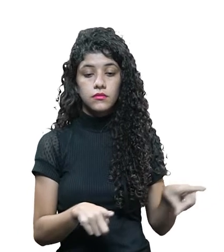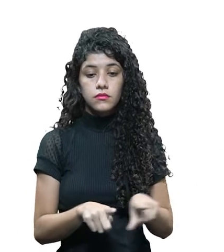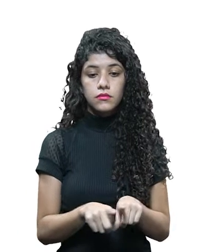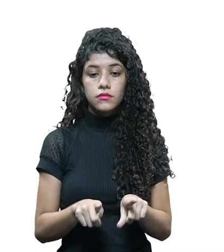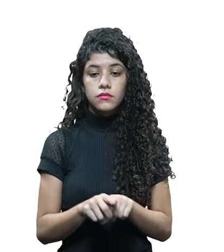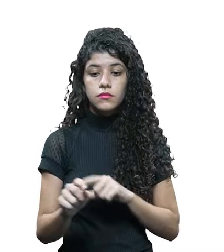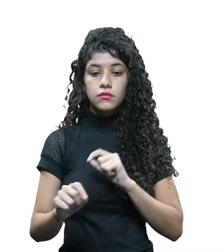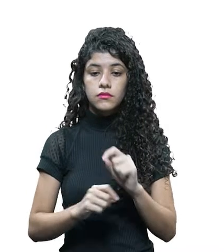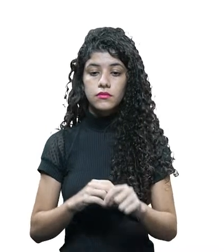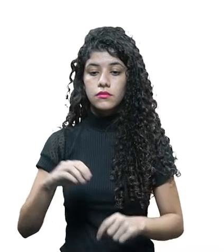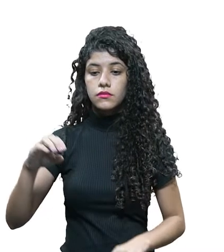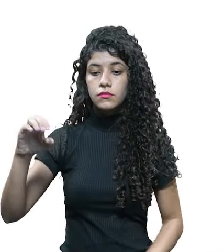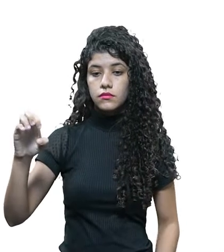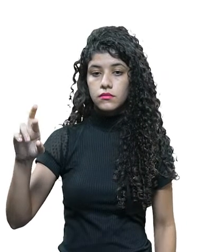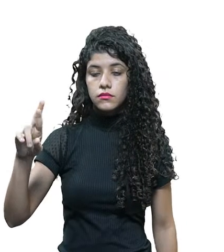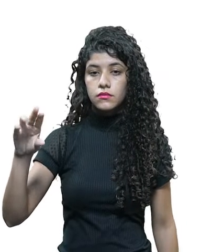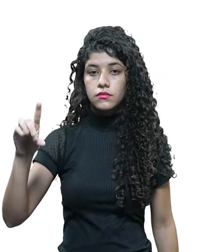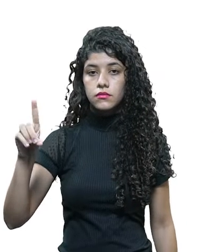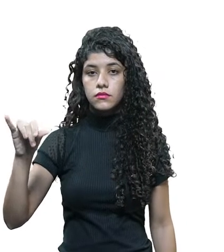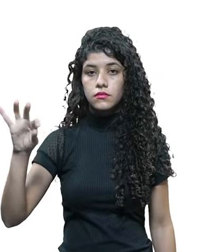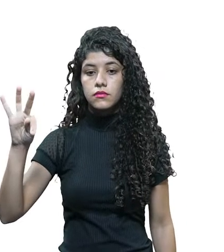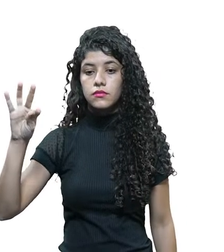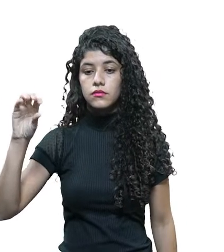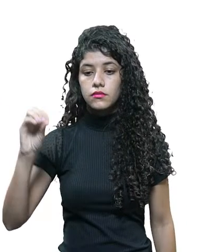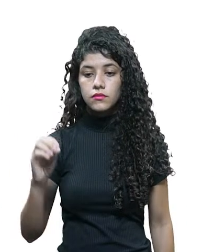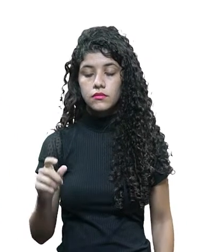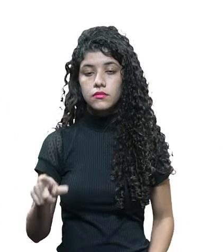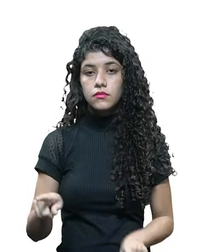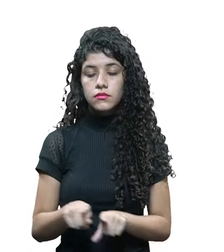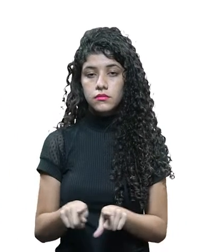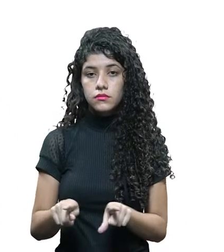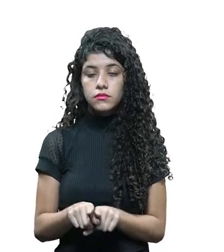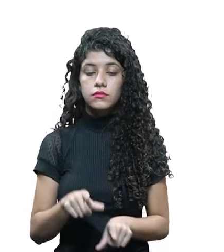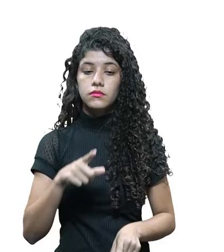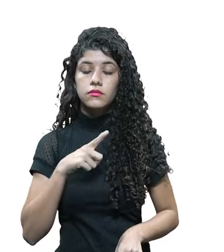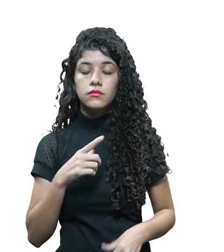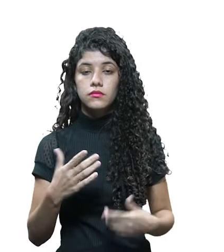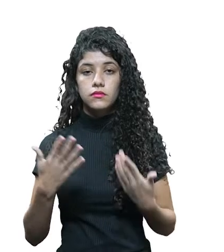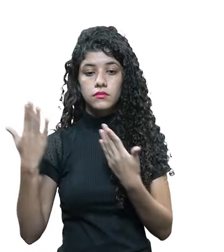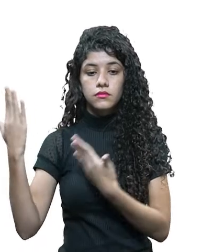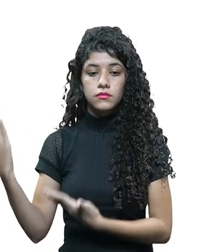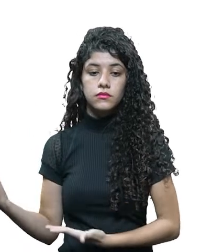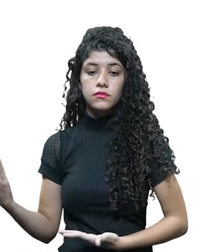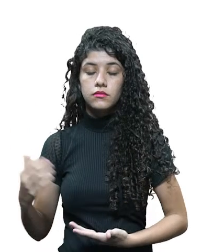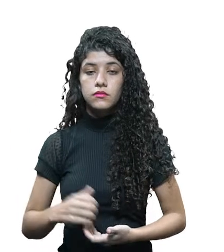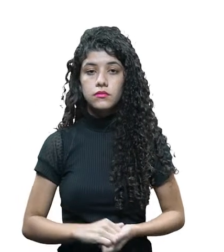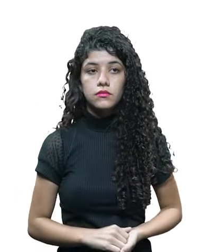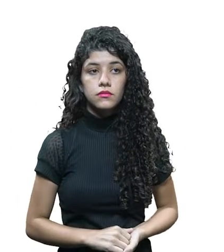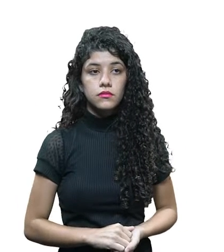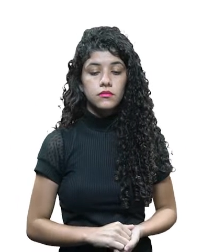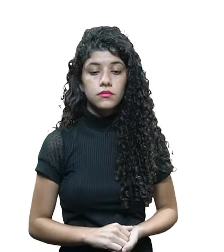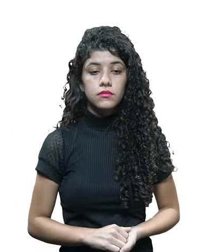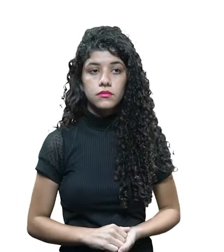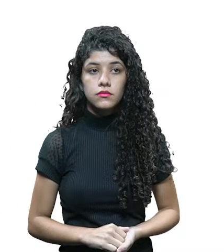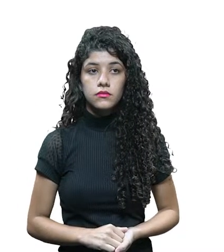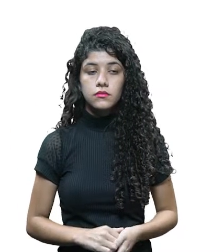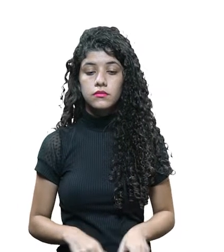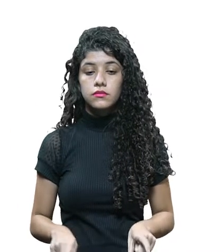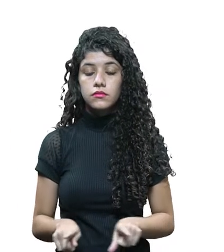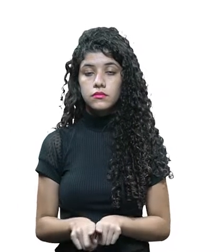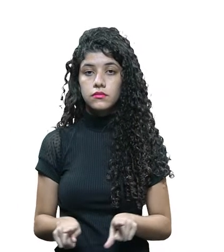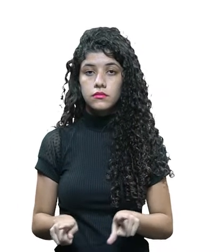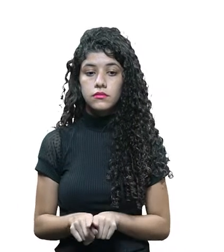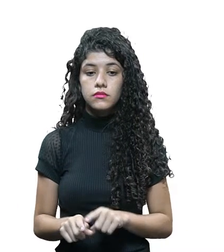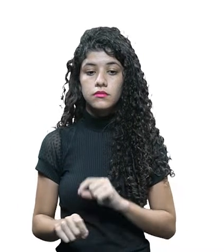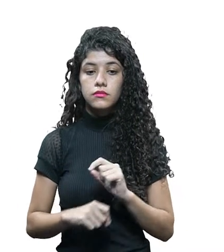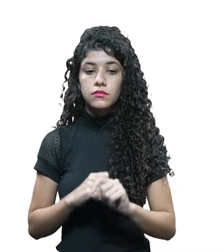de débito, ao lado direito, os lançamentos de crédito, seguindo aquele mesmo critério do balanço patrimonial. Igual está vinculado, ó,